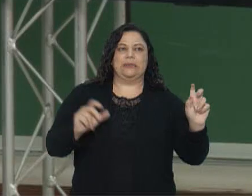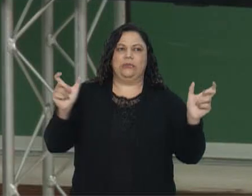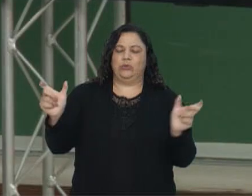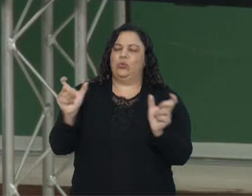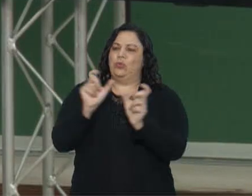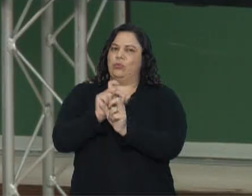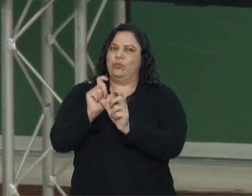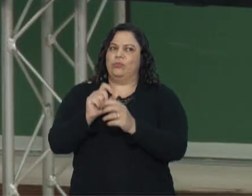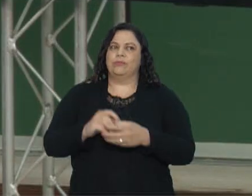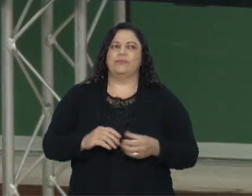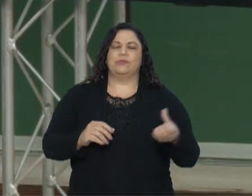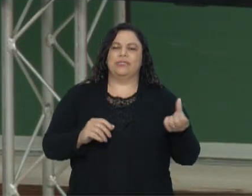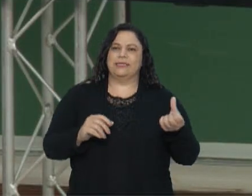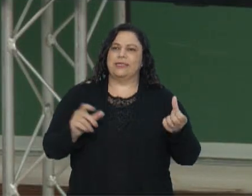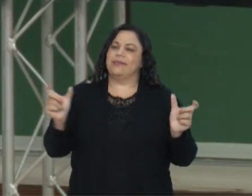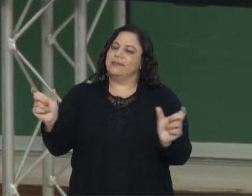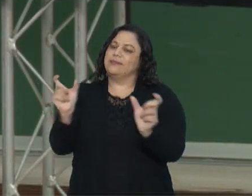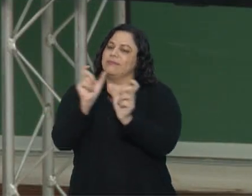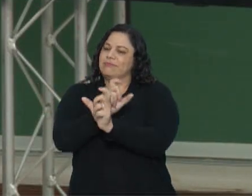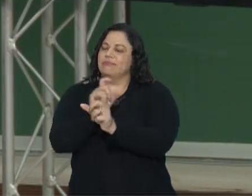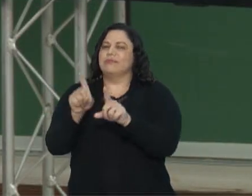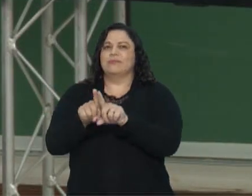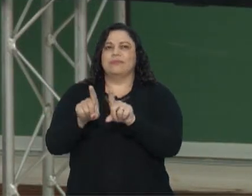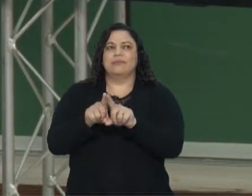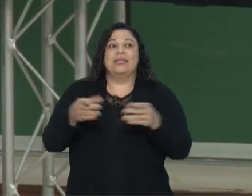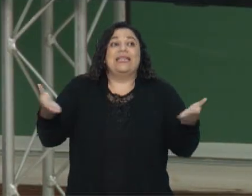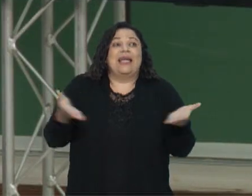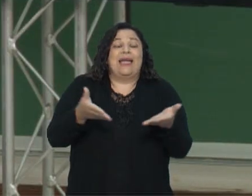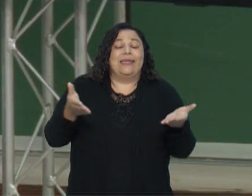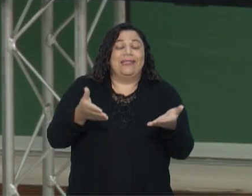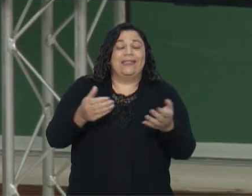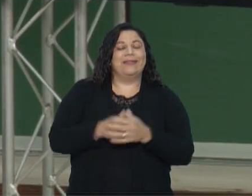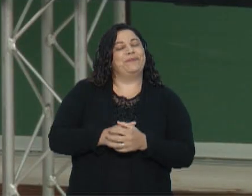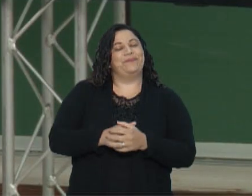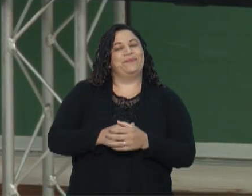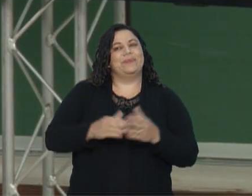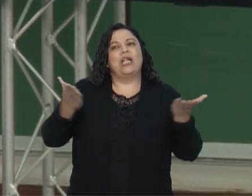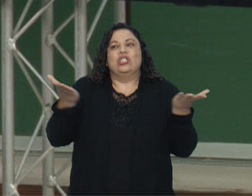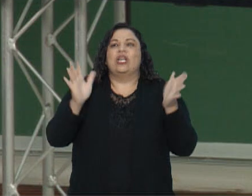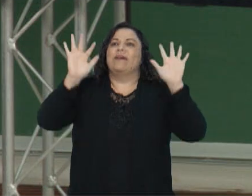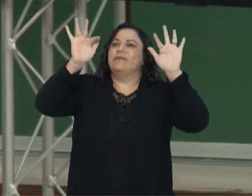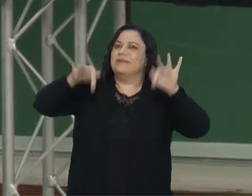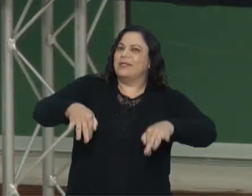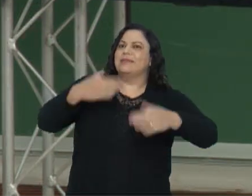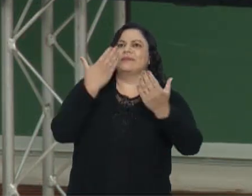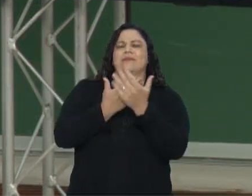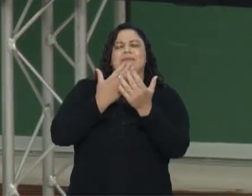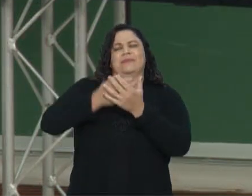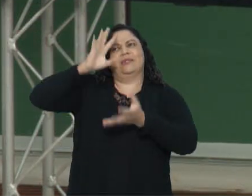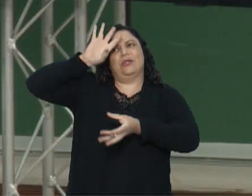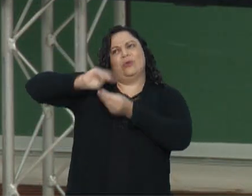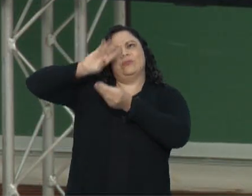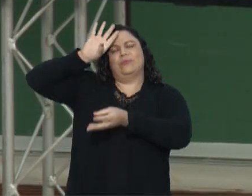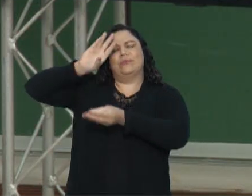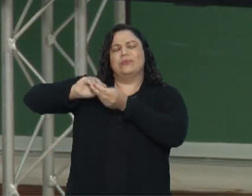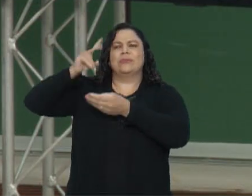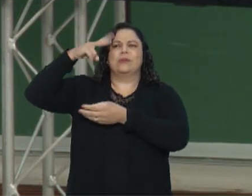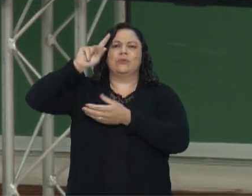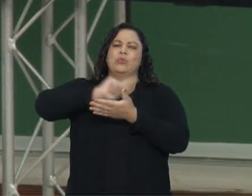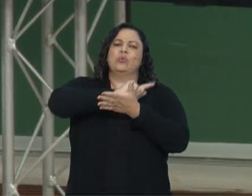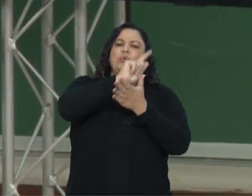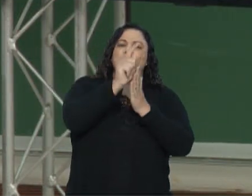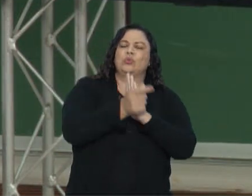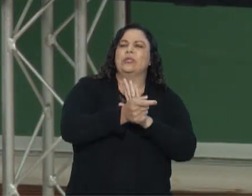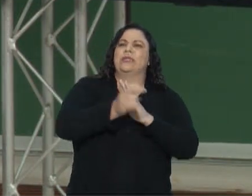Espanha? Gafas. E aqui então, nos despedimos. Na aula de hoje nós repassamos, revisamos alguns gêneros